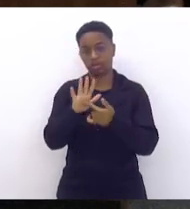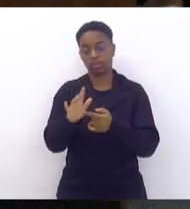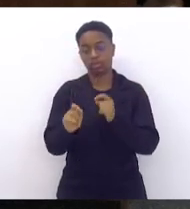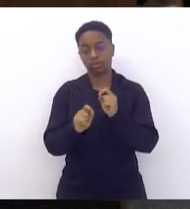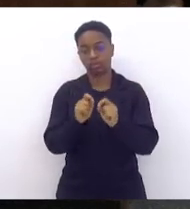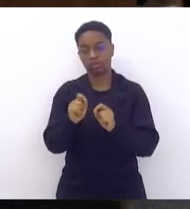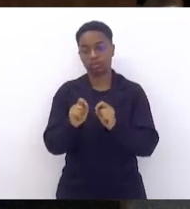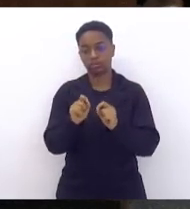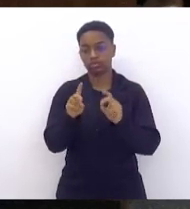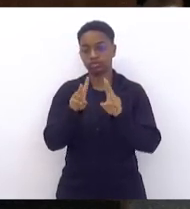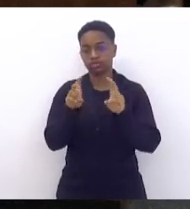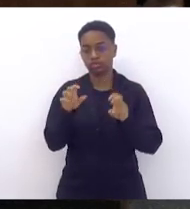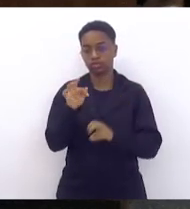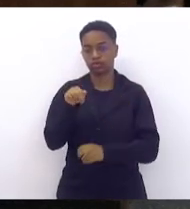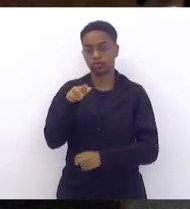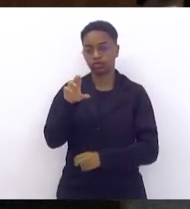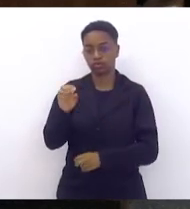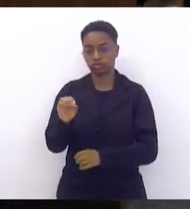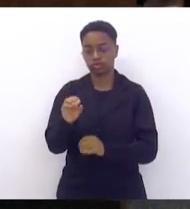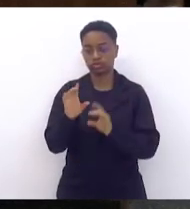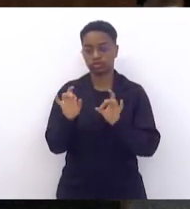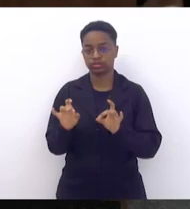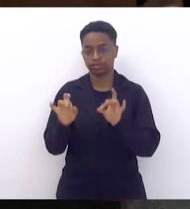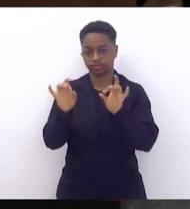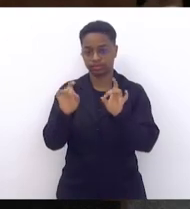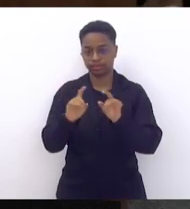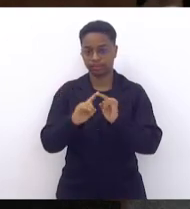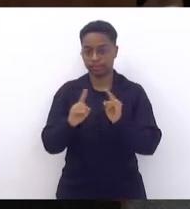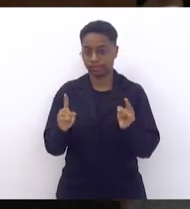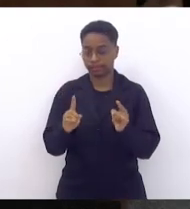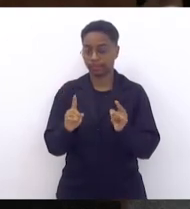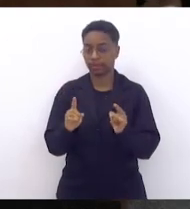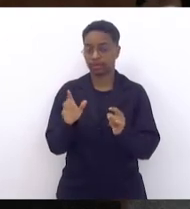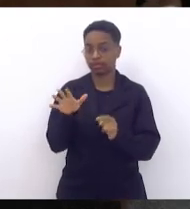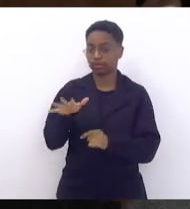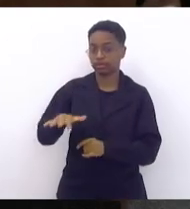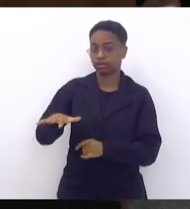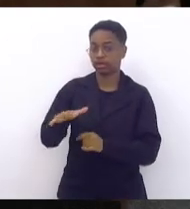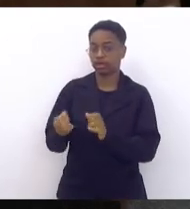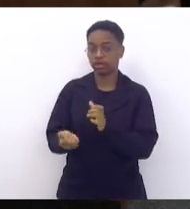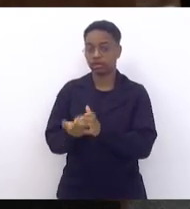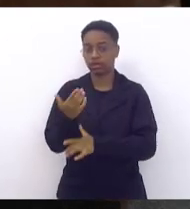Fundo Especial, mas o Fundo Especial foi criado pela Lei